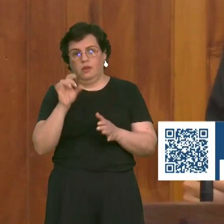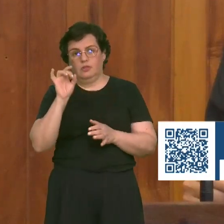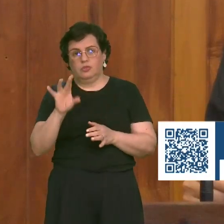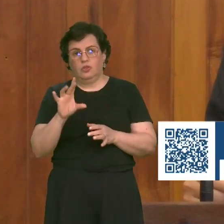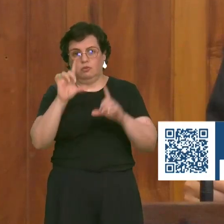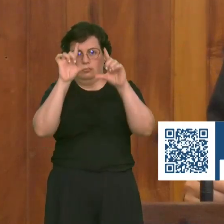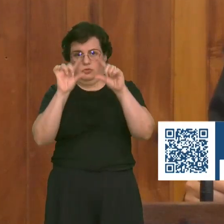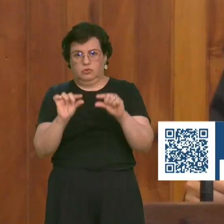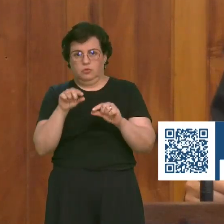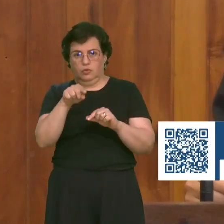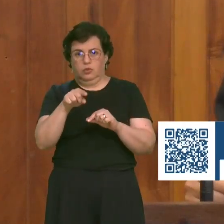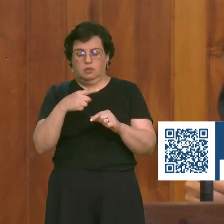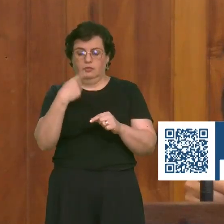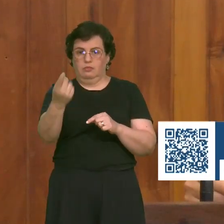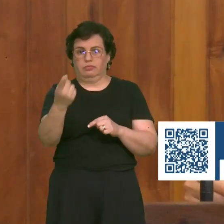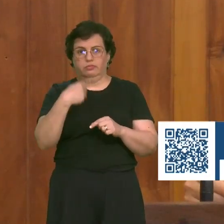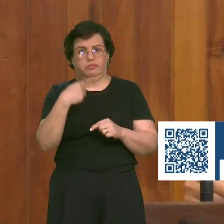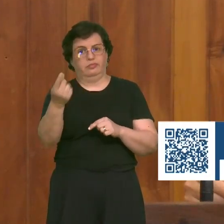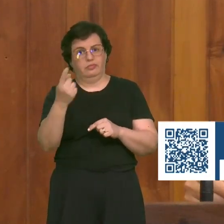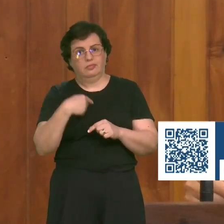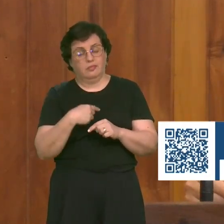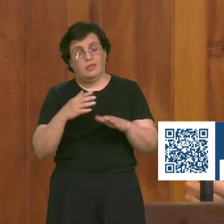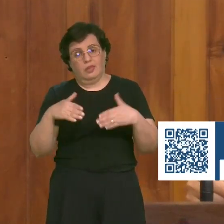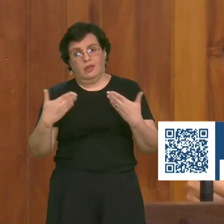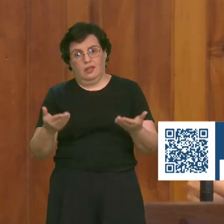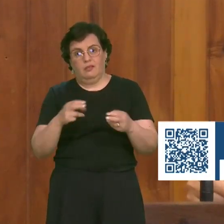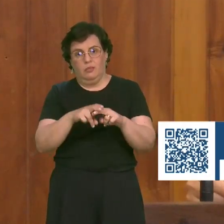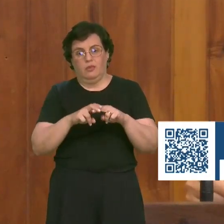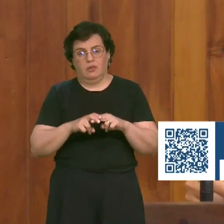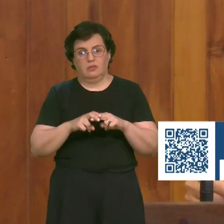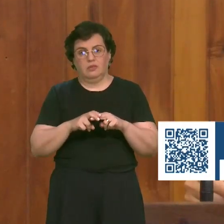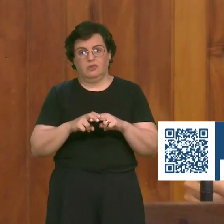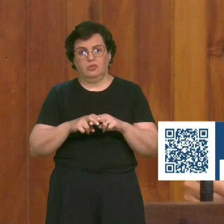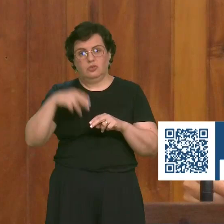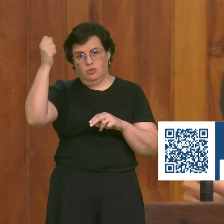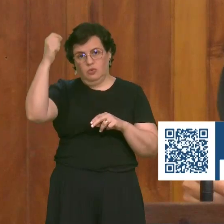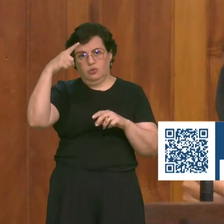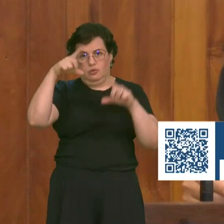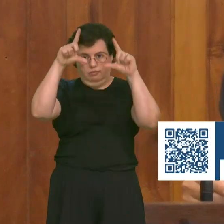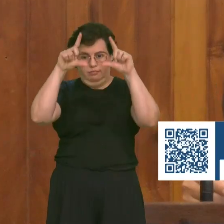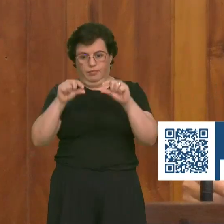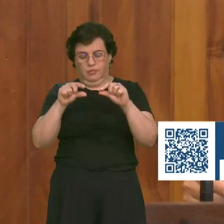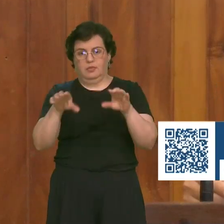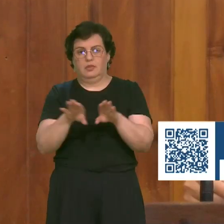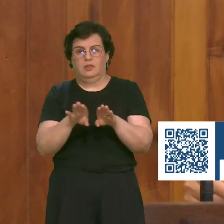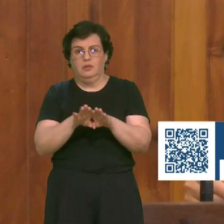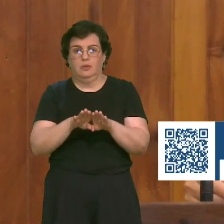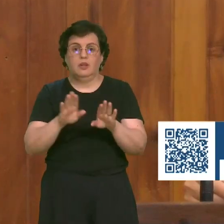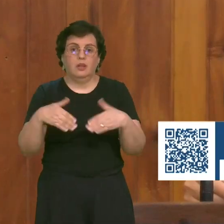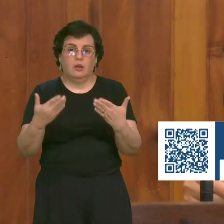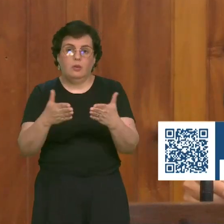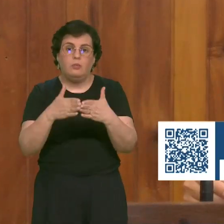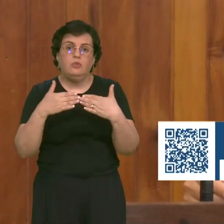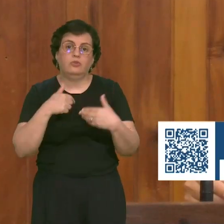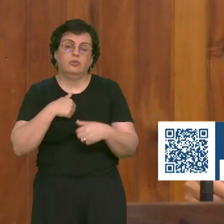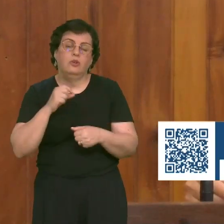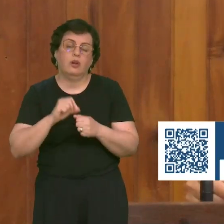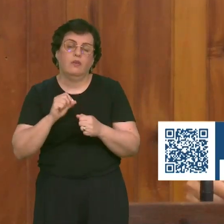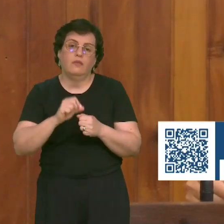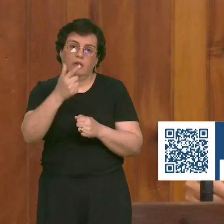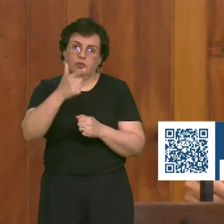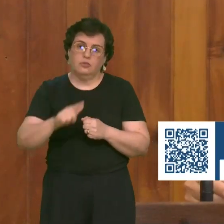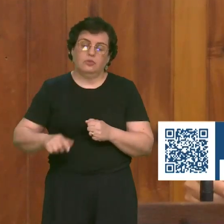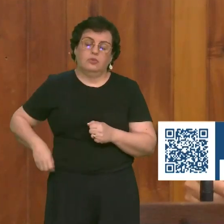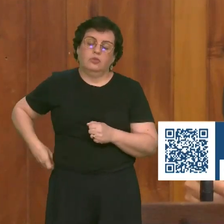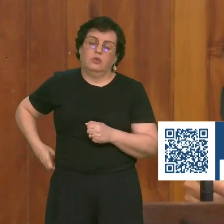reduzindo esse deslocamento e consequentemente a exposição ao sol então é um pedido que eu faço novamente